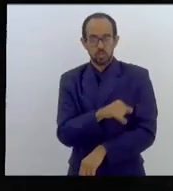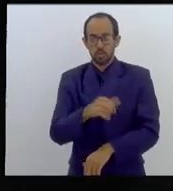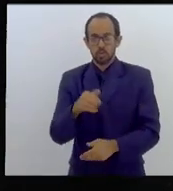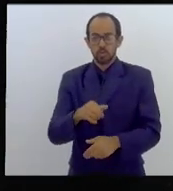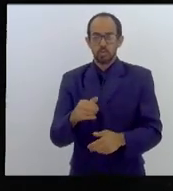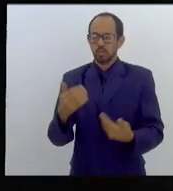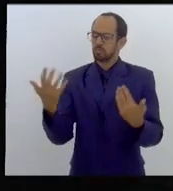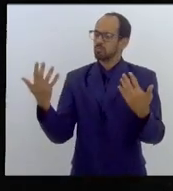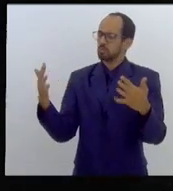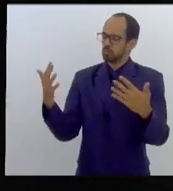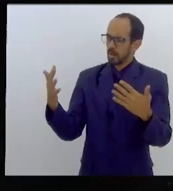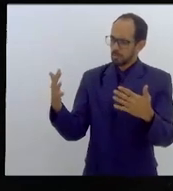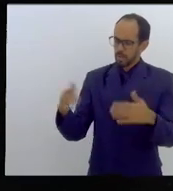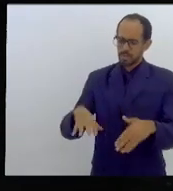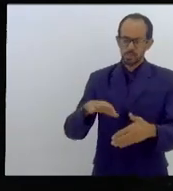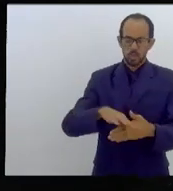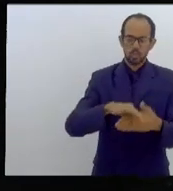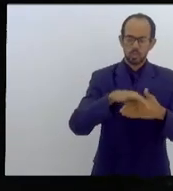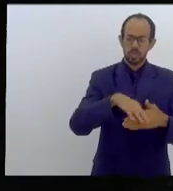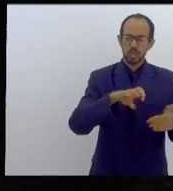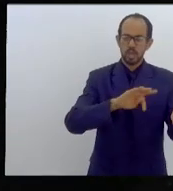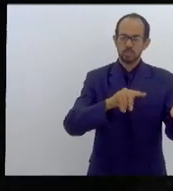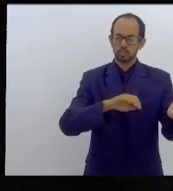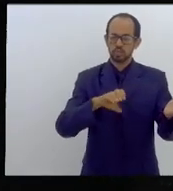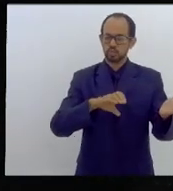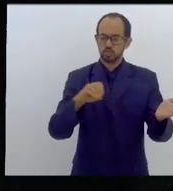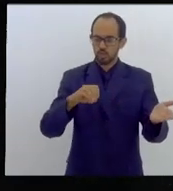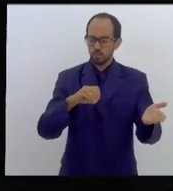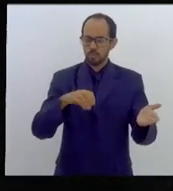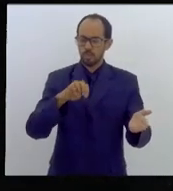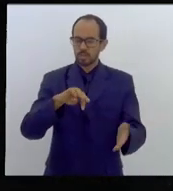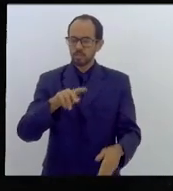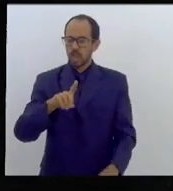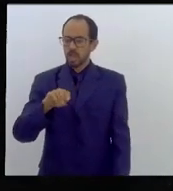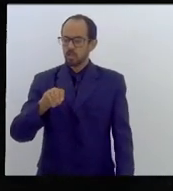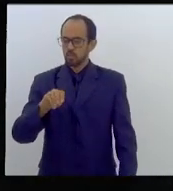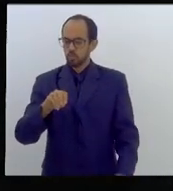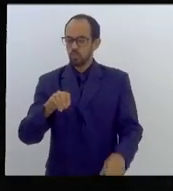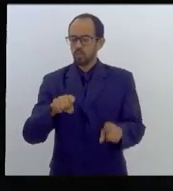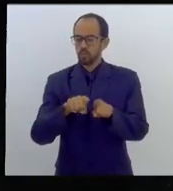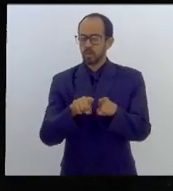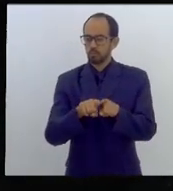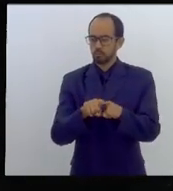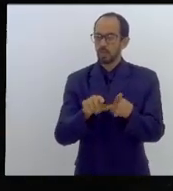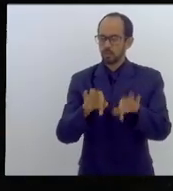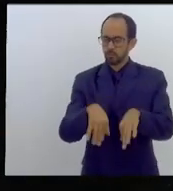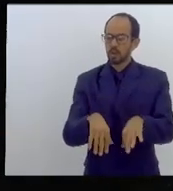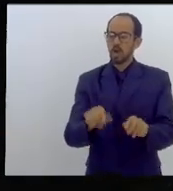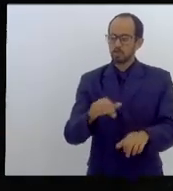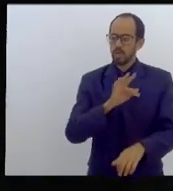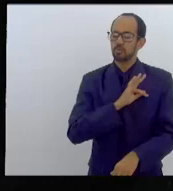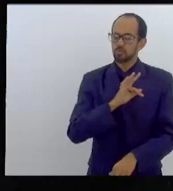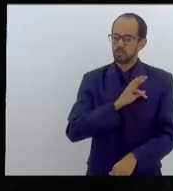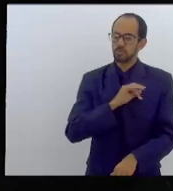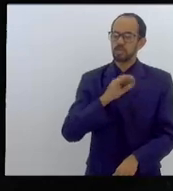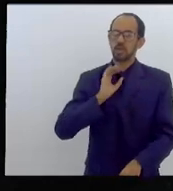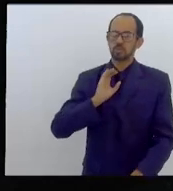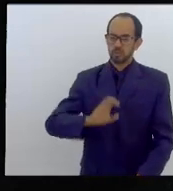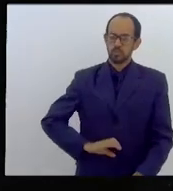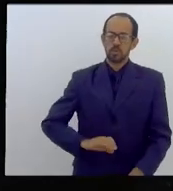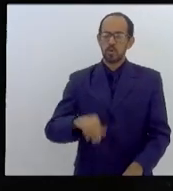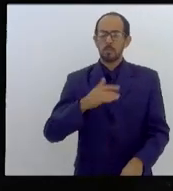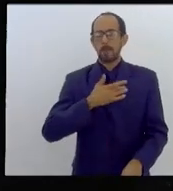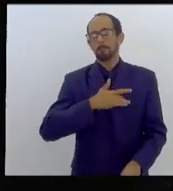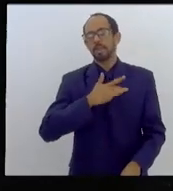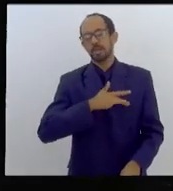o líder do governo, o deputado Chico Machado, e, finalmente, para a valorização dos policiais civis. É uma pena